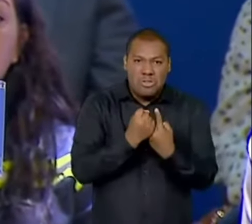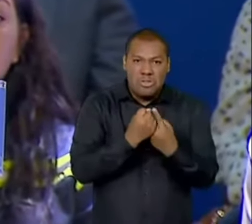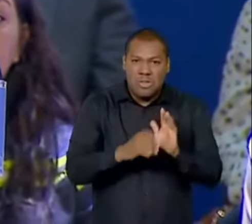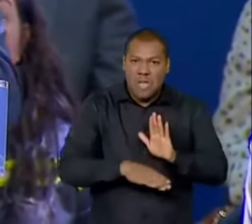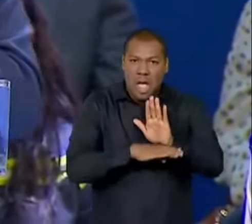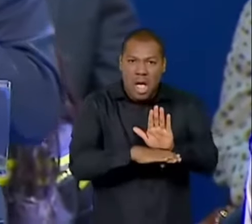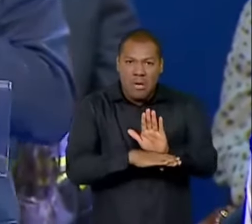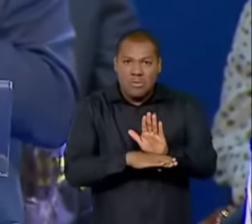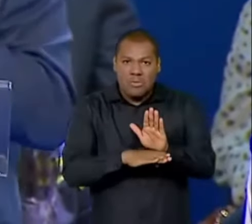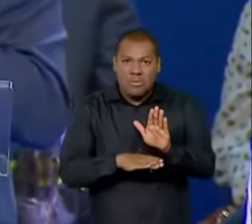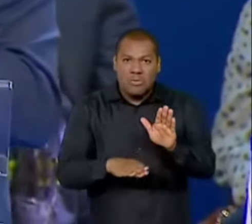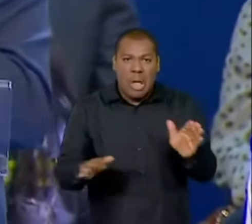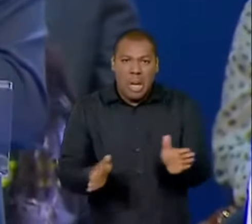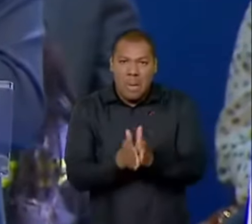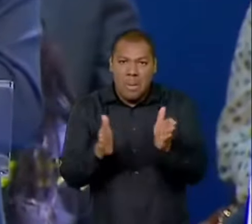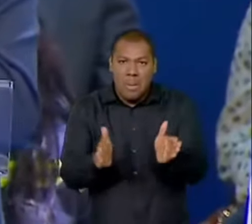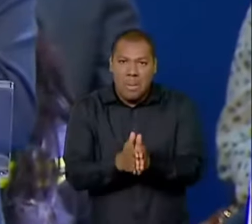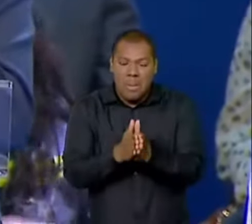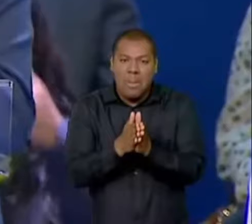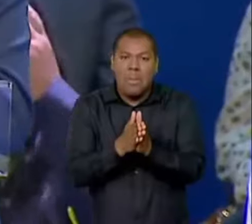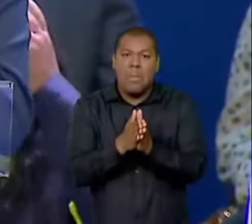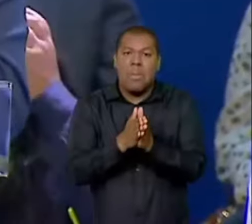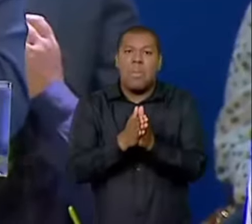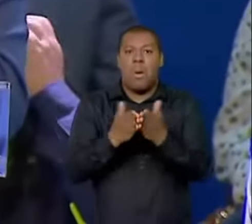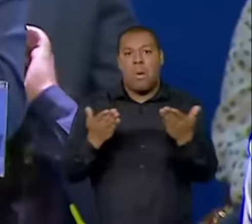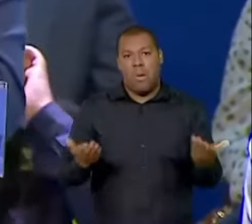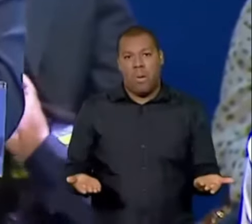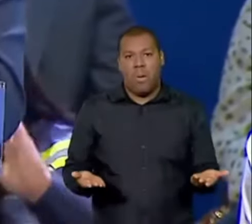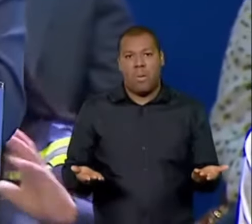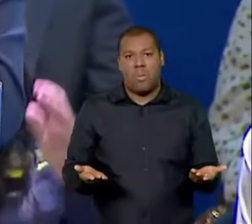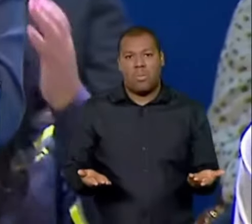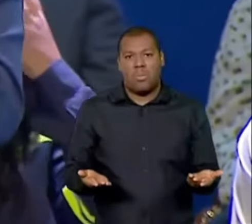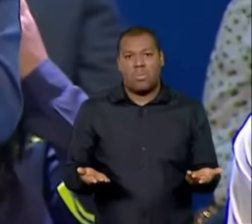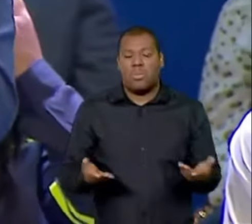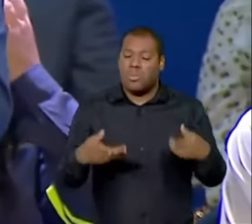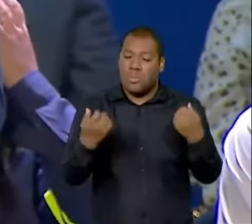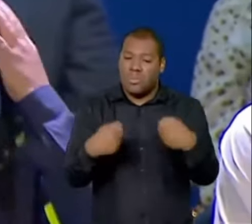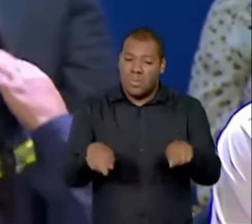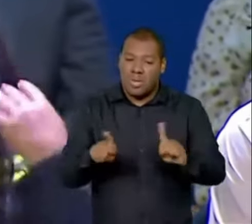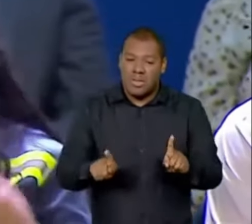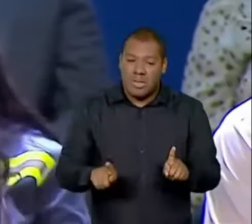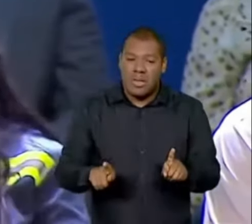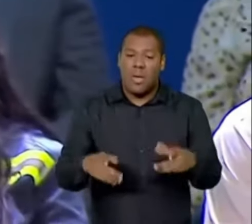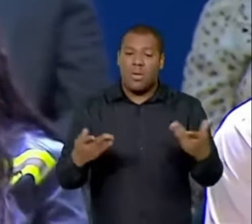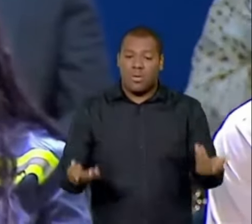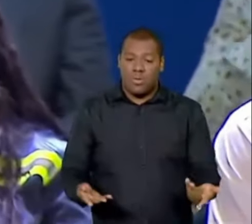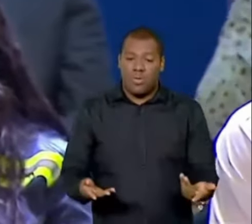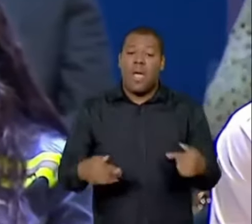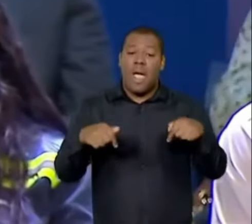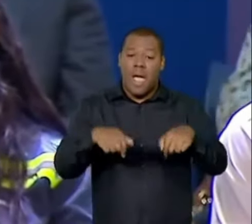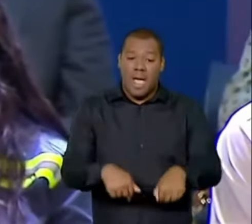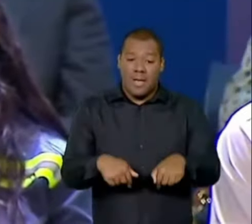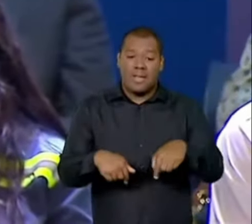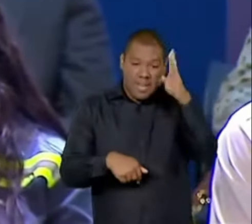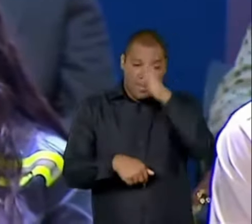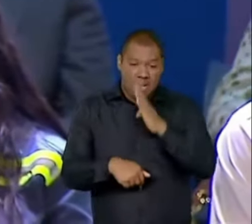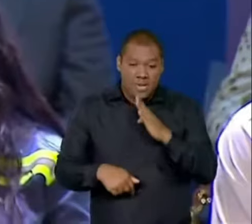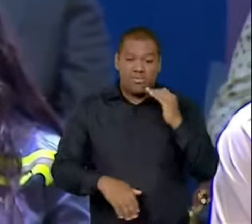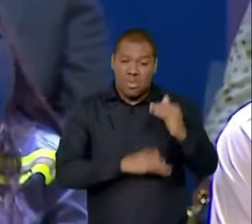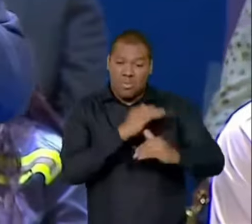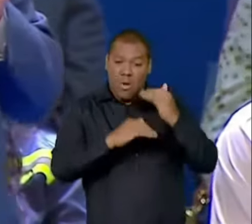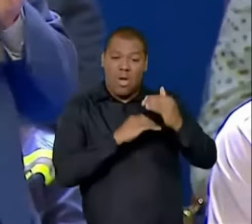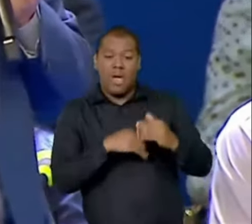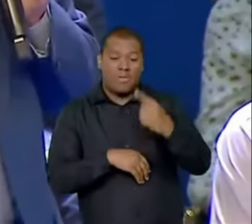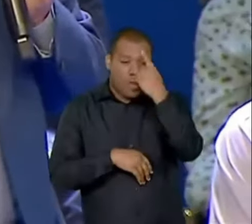A gente precisa criar uma sociedade de padrão médio de consumo, de padrão médio de educação, sabe, para